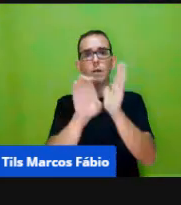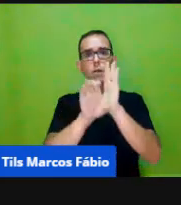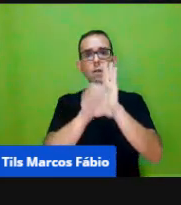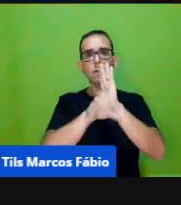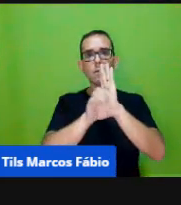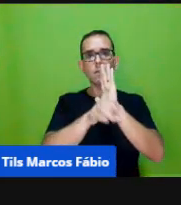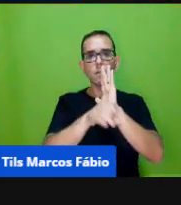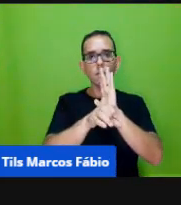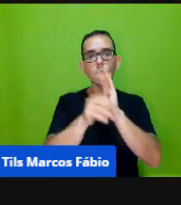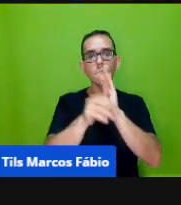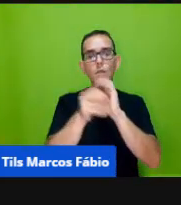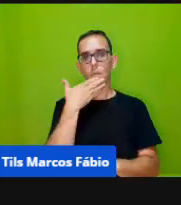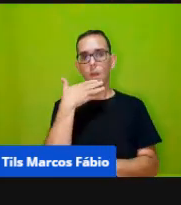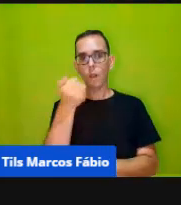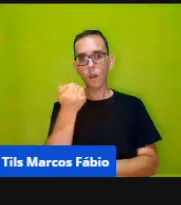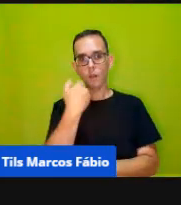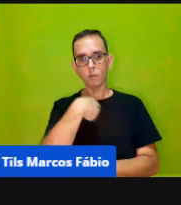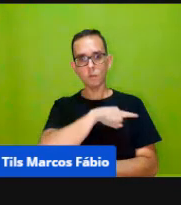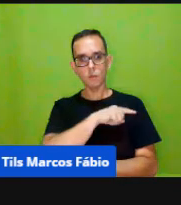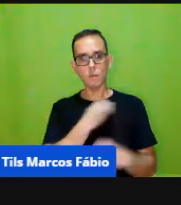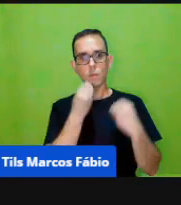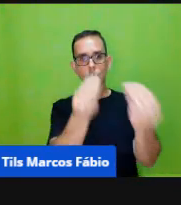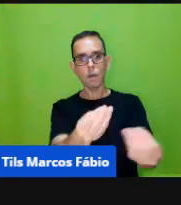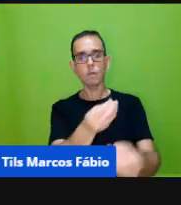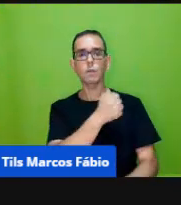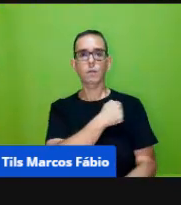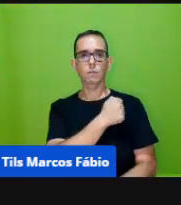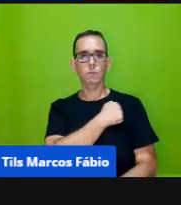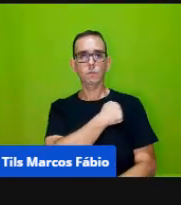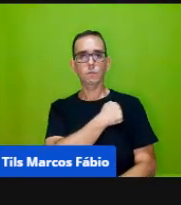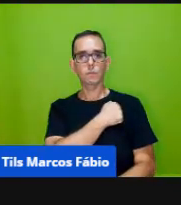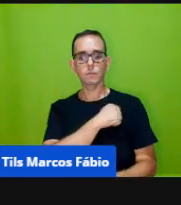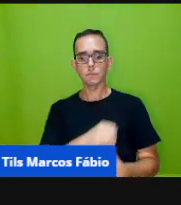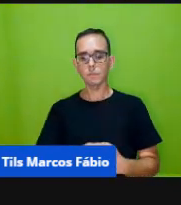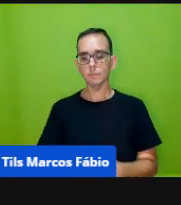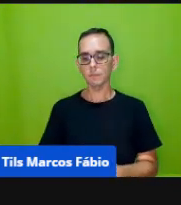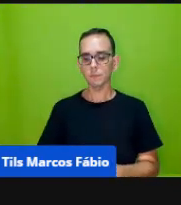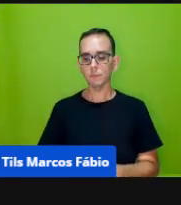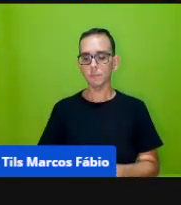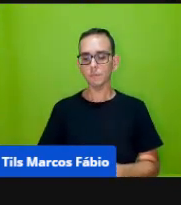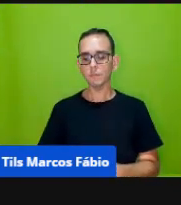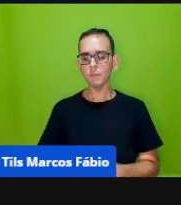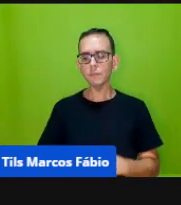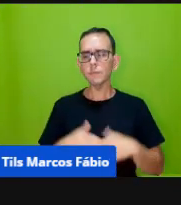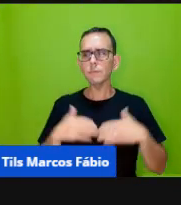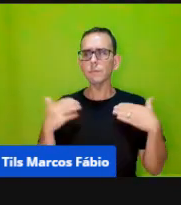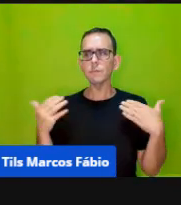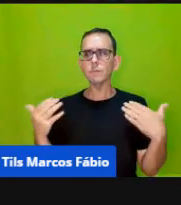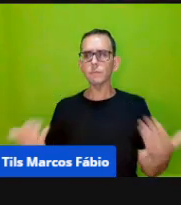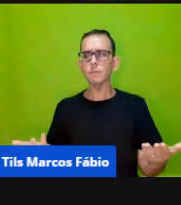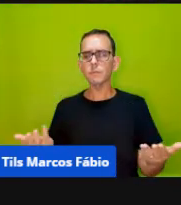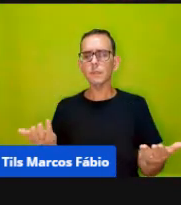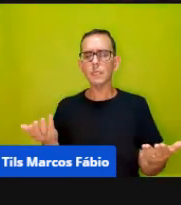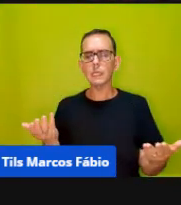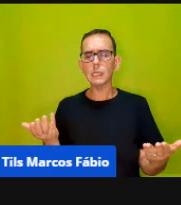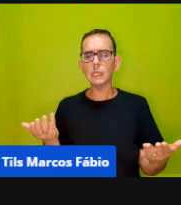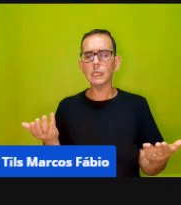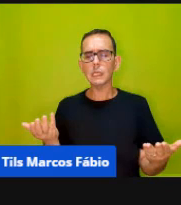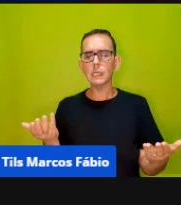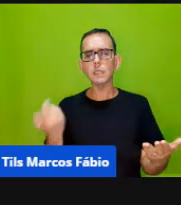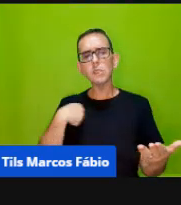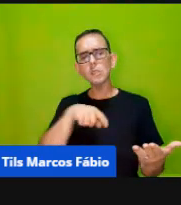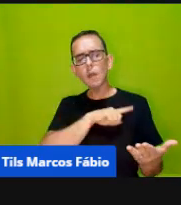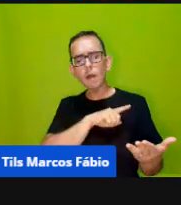e melhorar para o nosso aluno. Bom, e aí a gente vem num grande dilema,